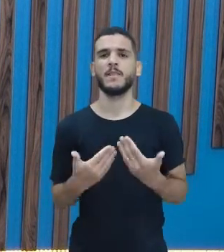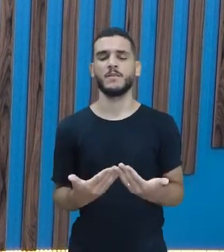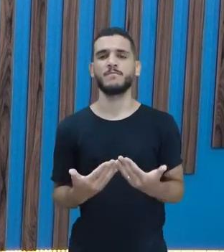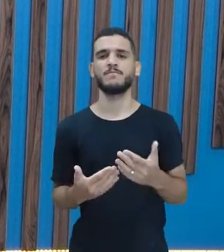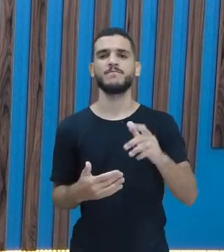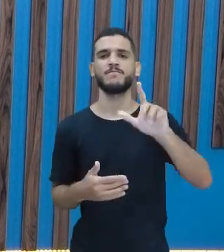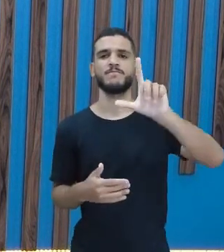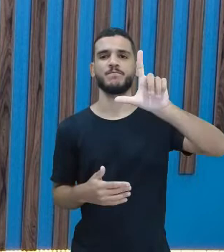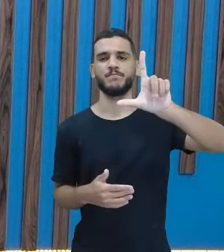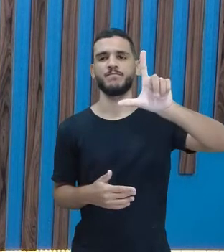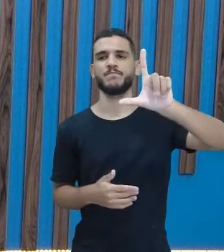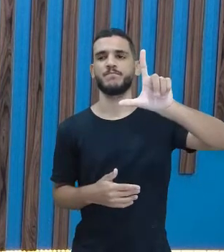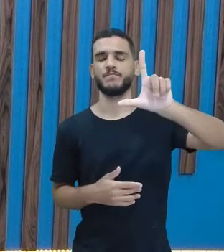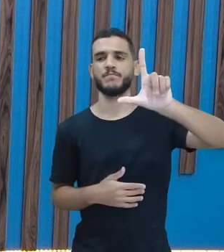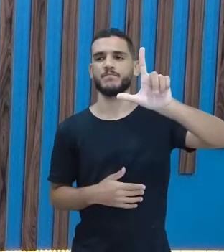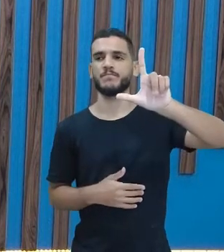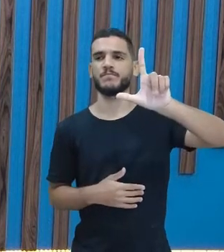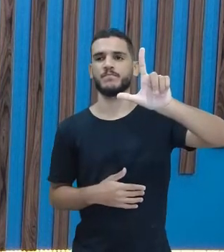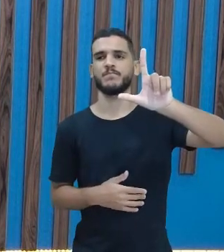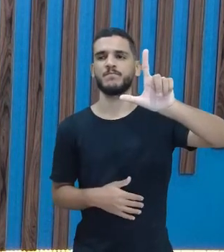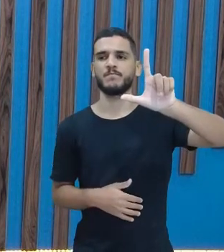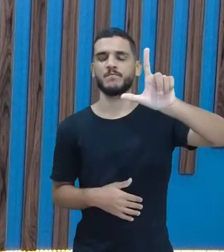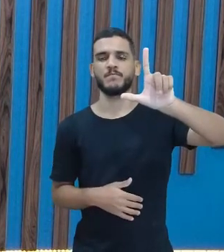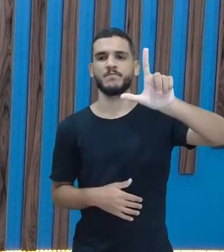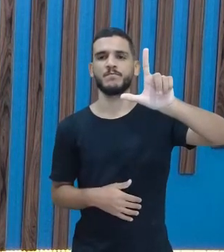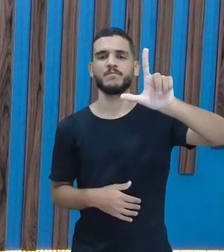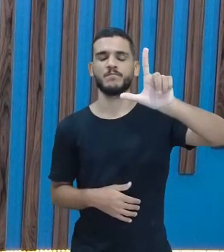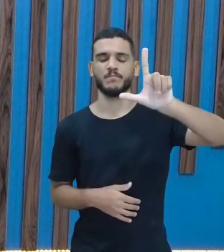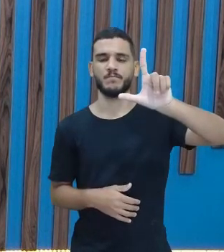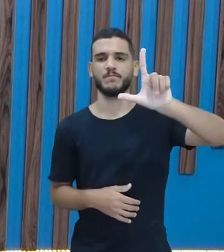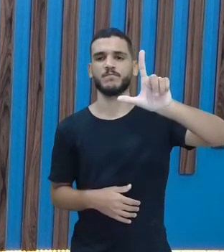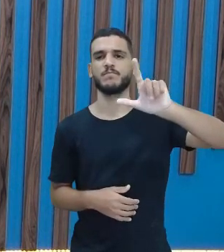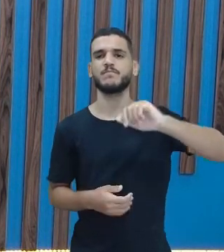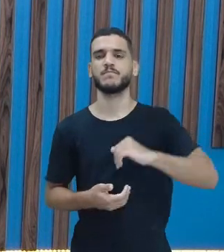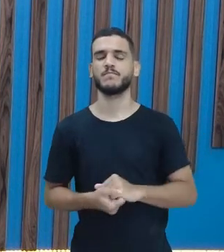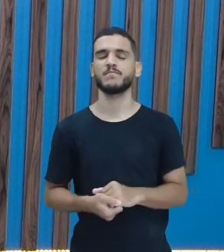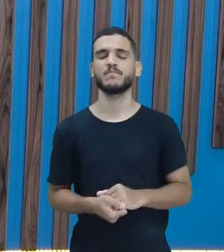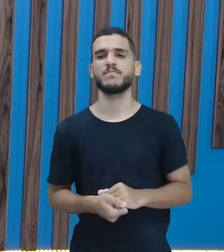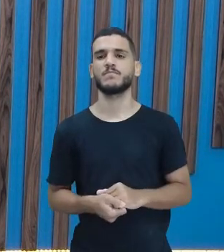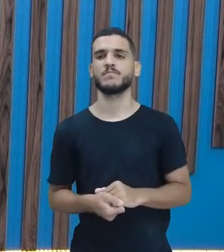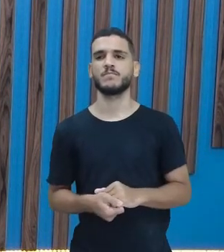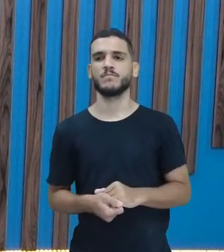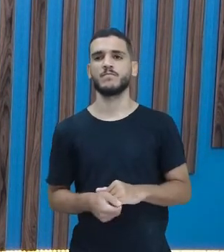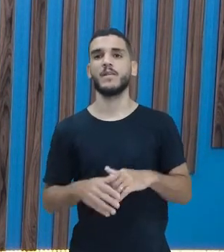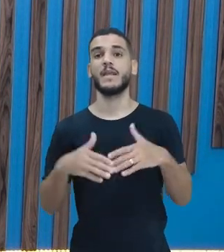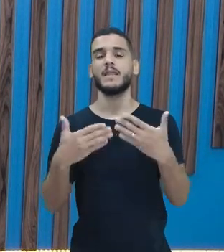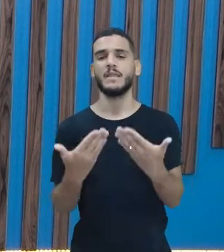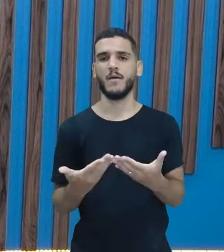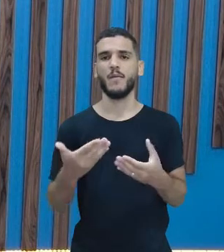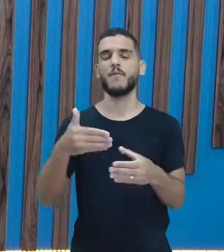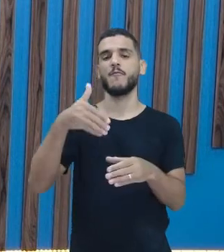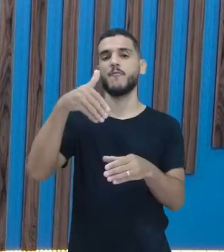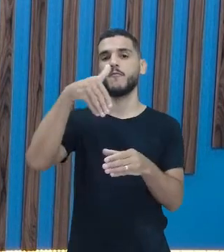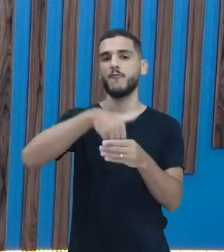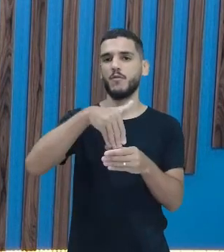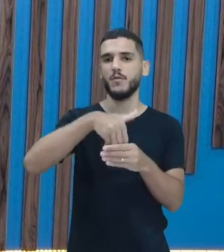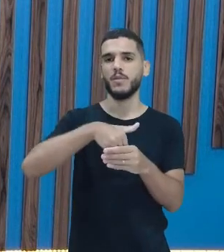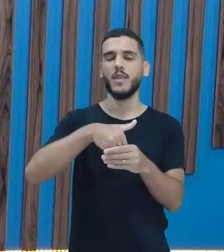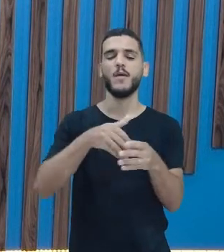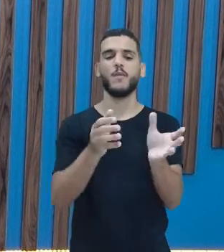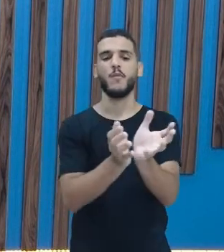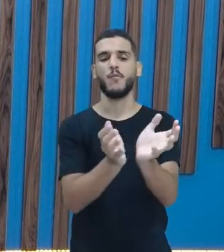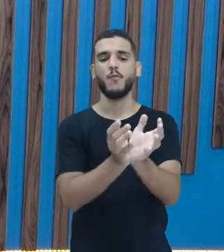para o voto que eu fui em busca, tá certo? Aí, para votar na chapa 1,